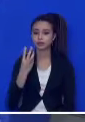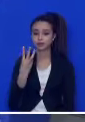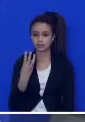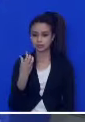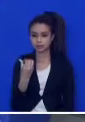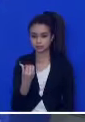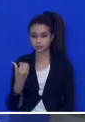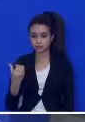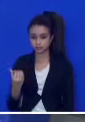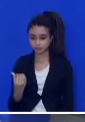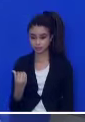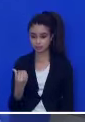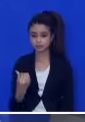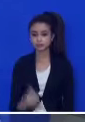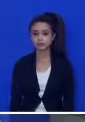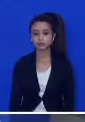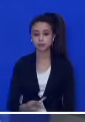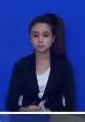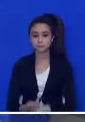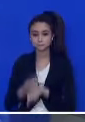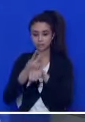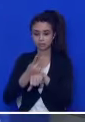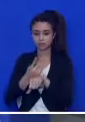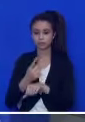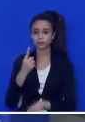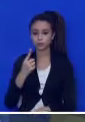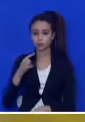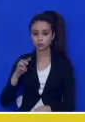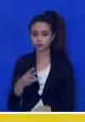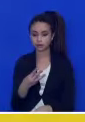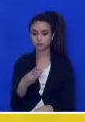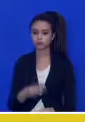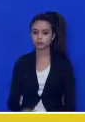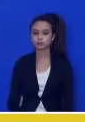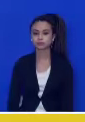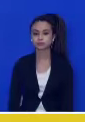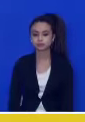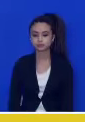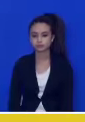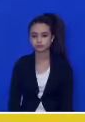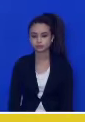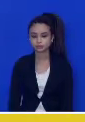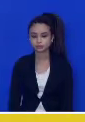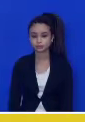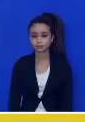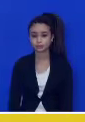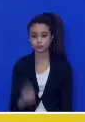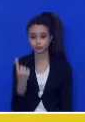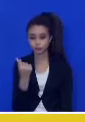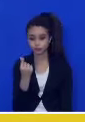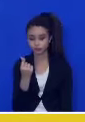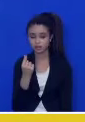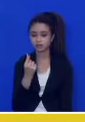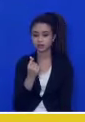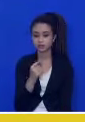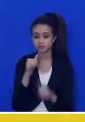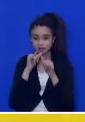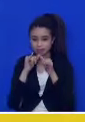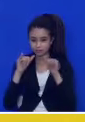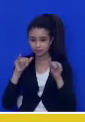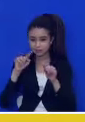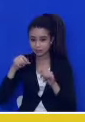366 do dia de sorte, com o prêmio estimado em R$1 milhão. O valor exato será divulgado após um rateio